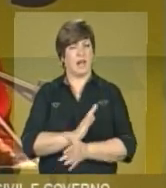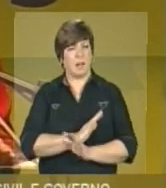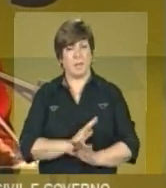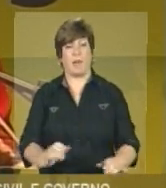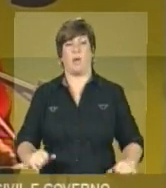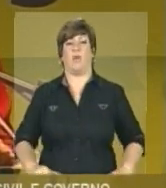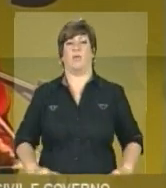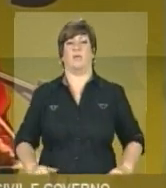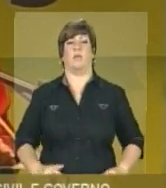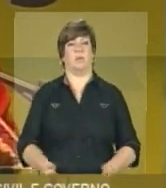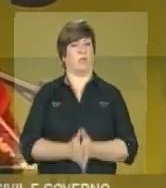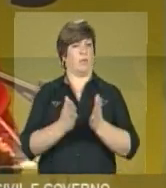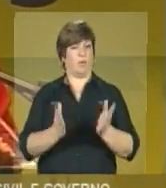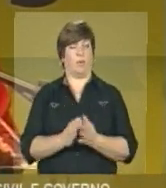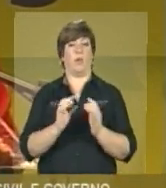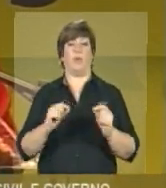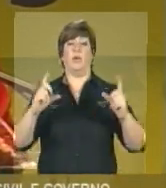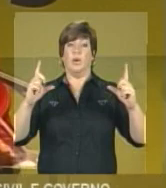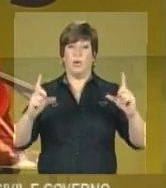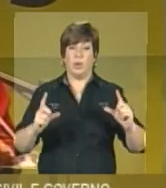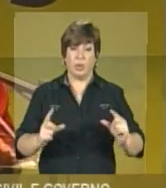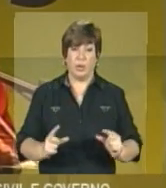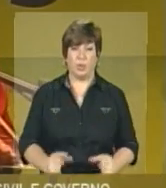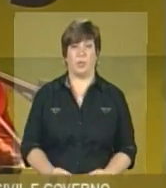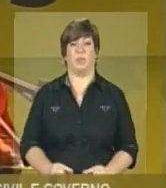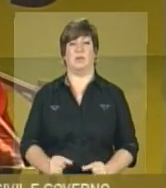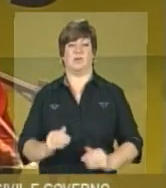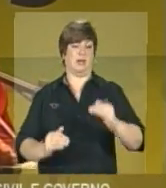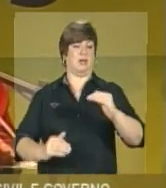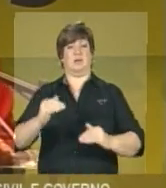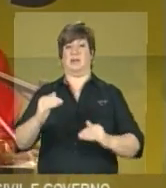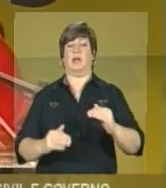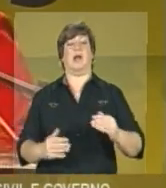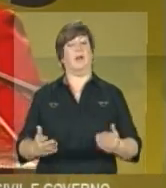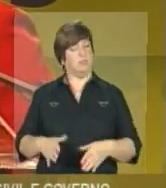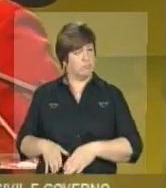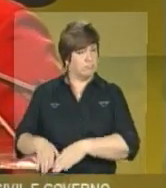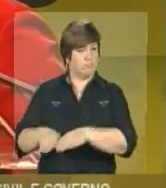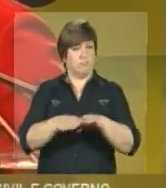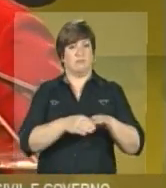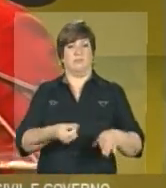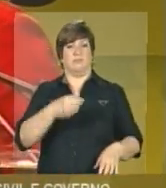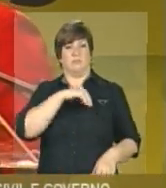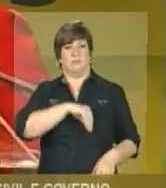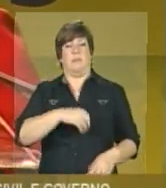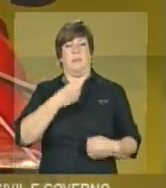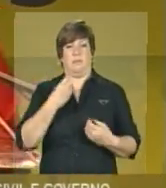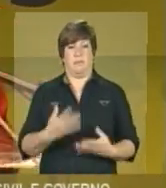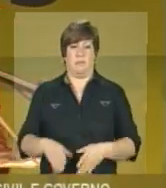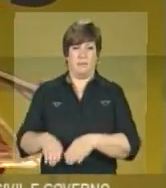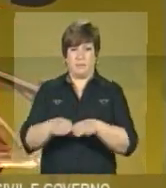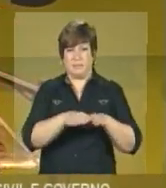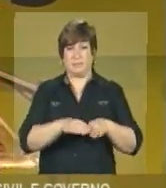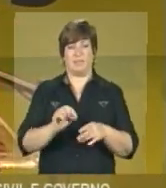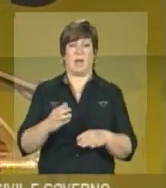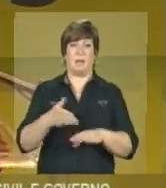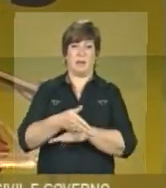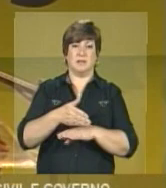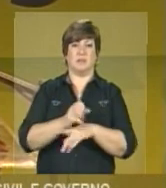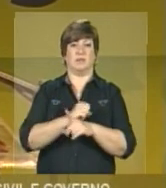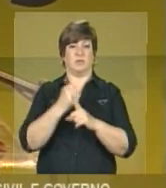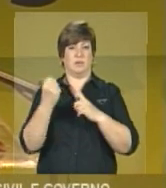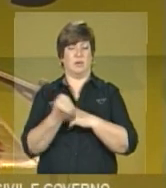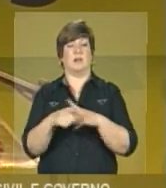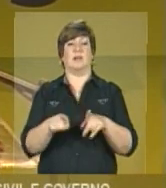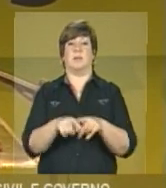da pobreza e a redução das desigualdades, a participação social e